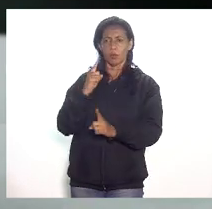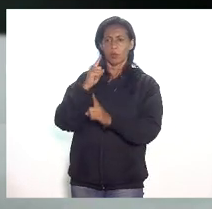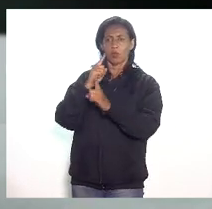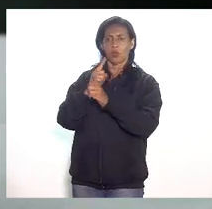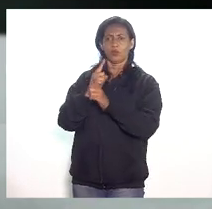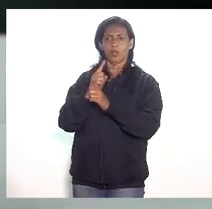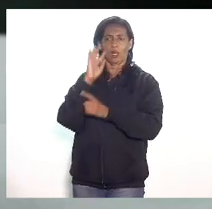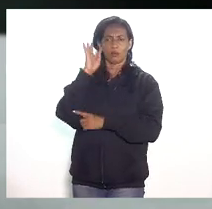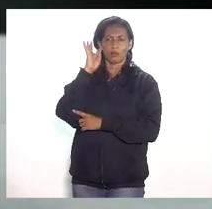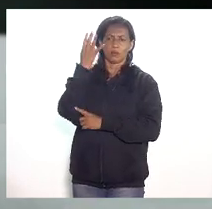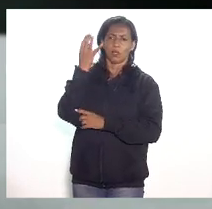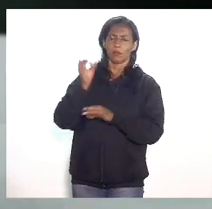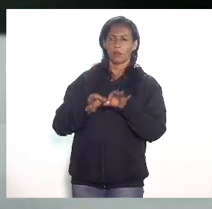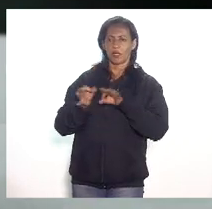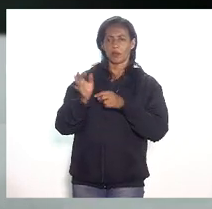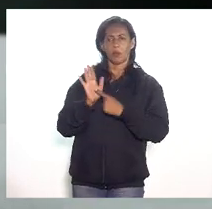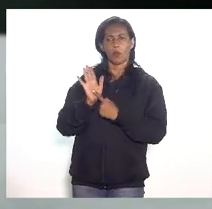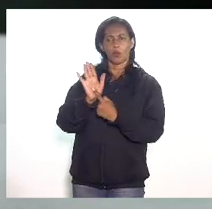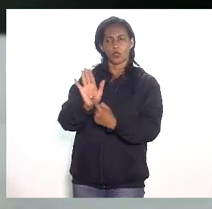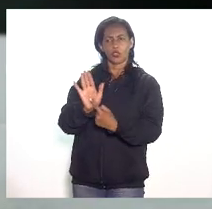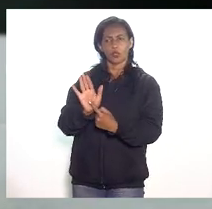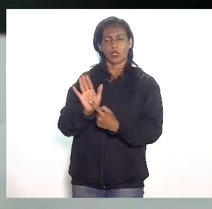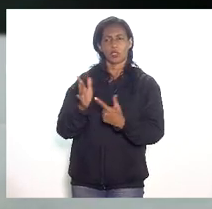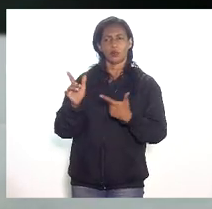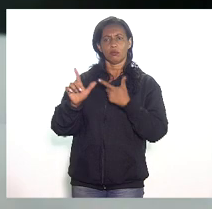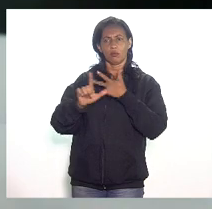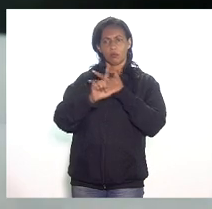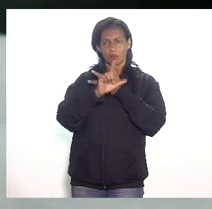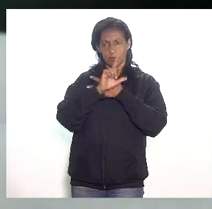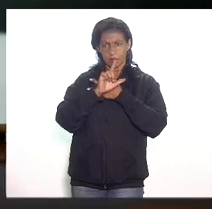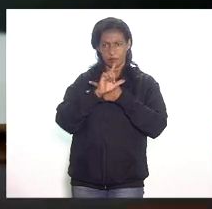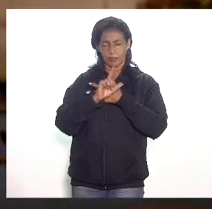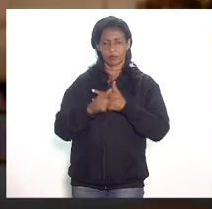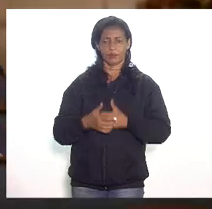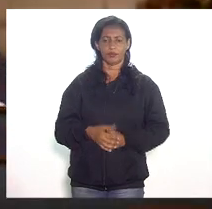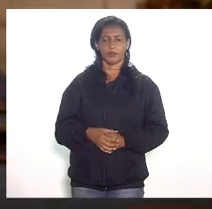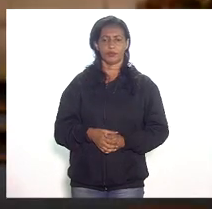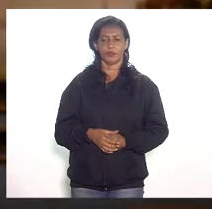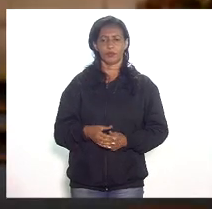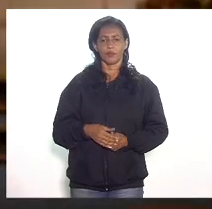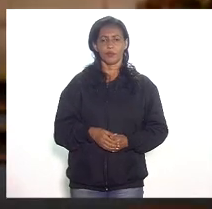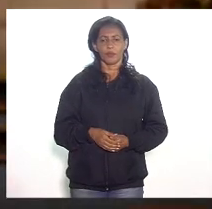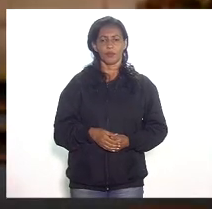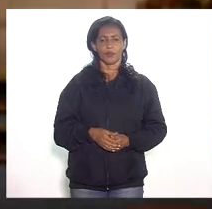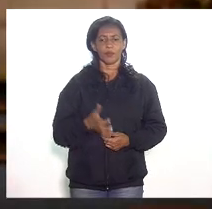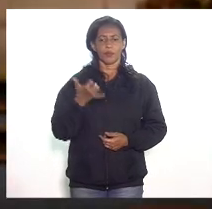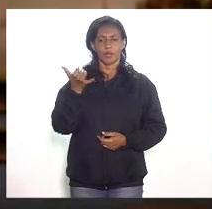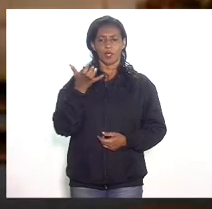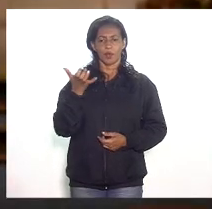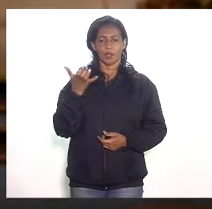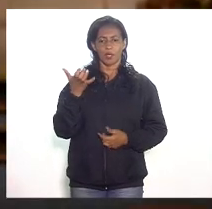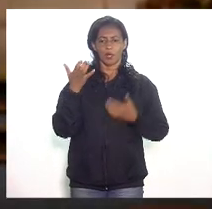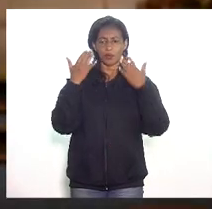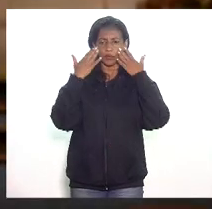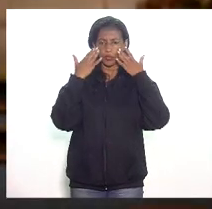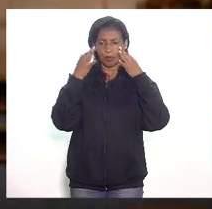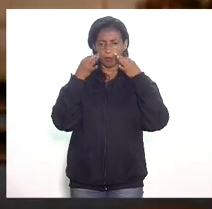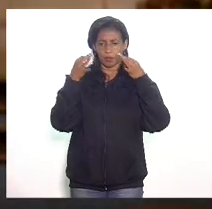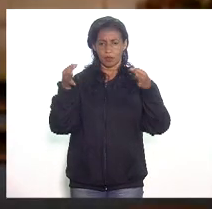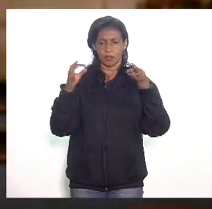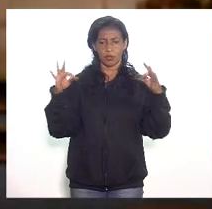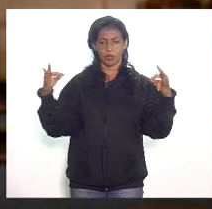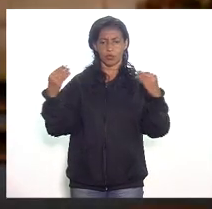para esse projeto que sendo apresentado pelo Judiciário. Muito obrigado, presidente. Obrigado, Felipe. Eu quero chamar a atenção de todos os presentes